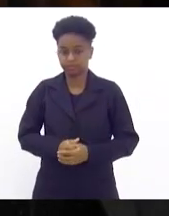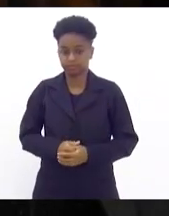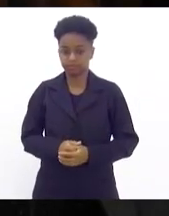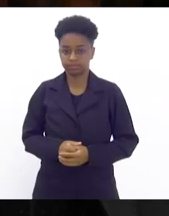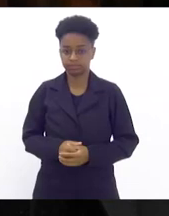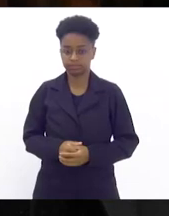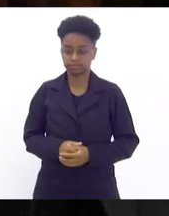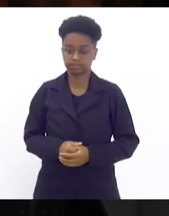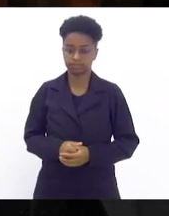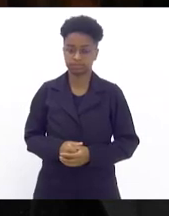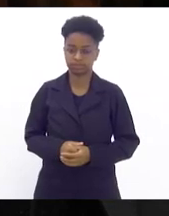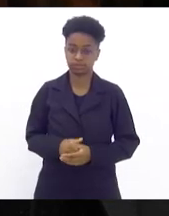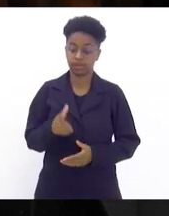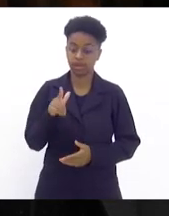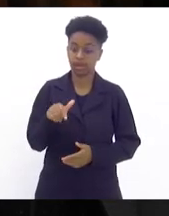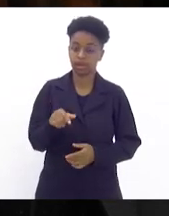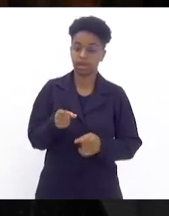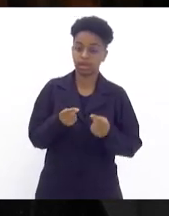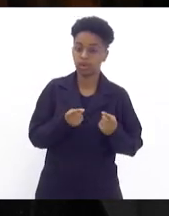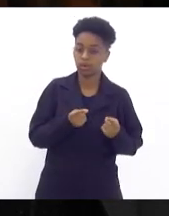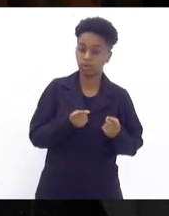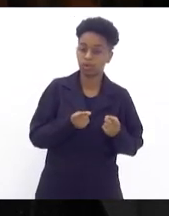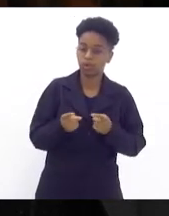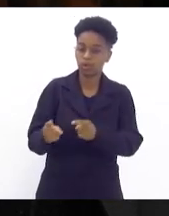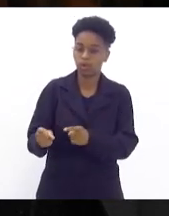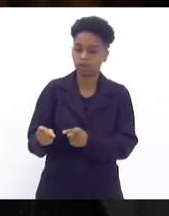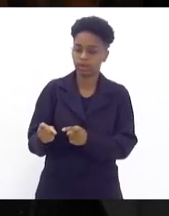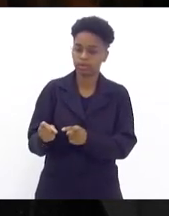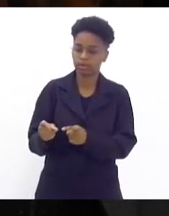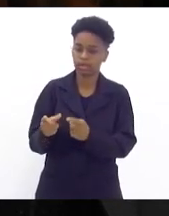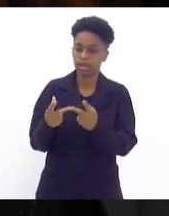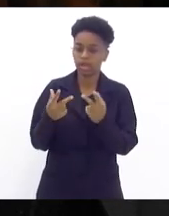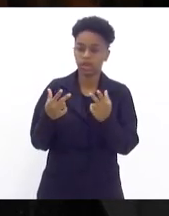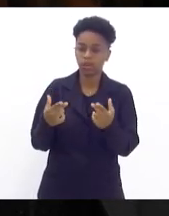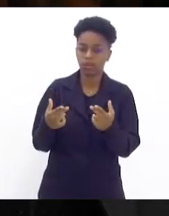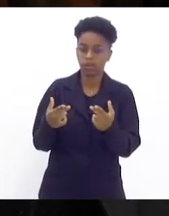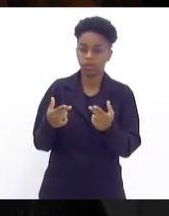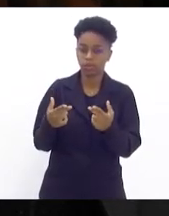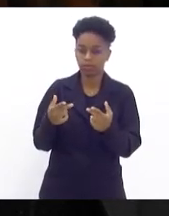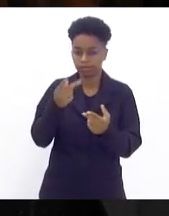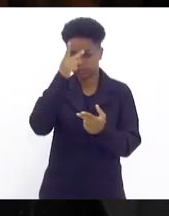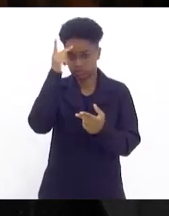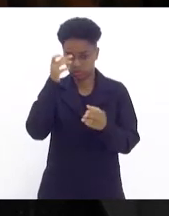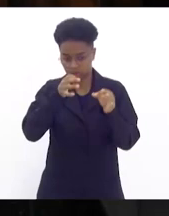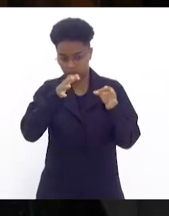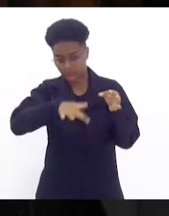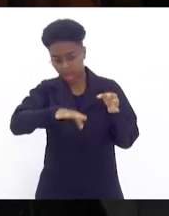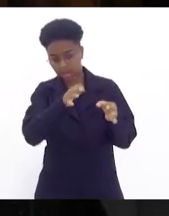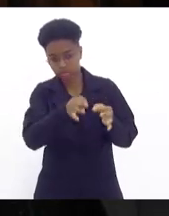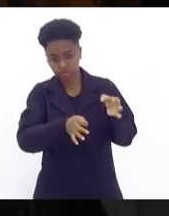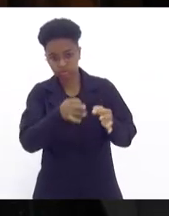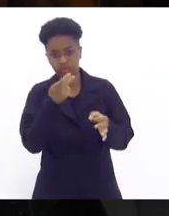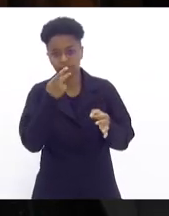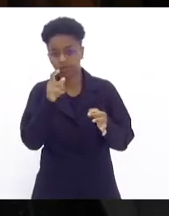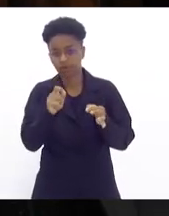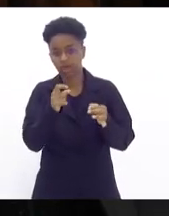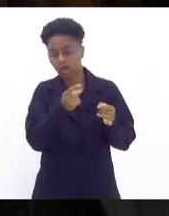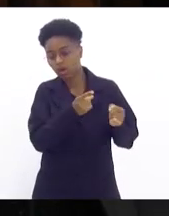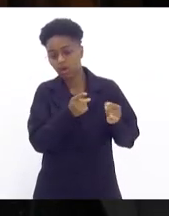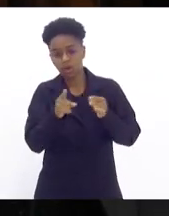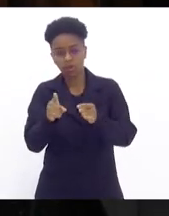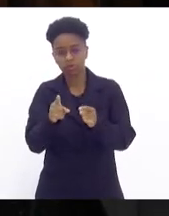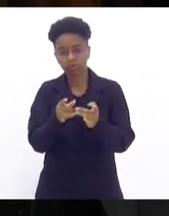um combate como gostam os juristas ao descaminho